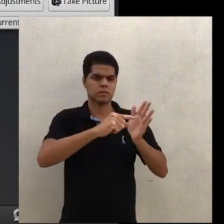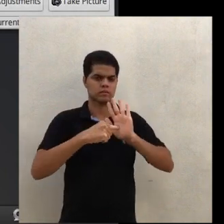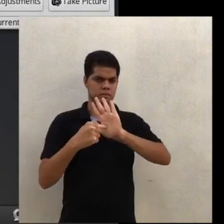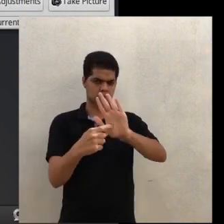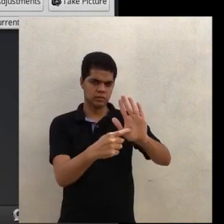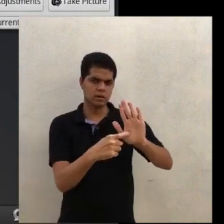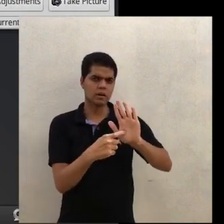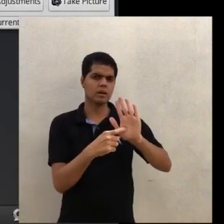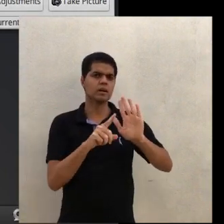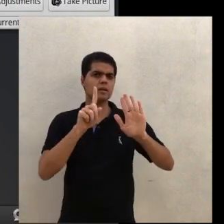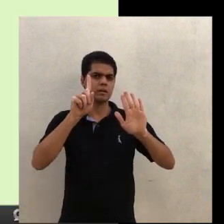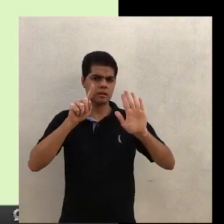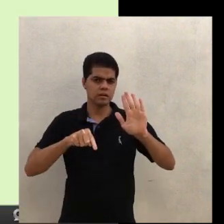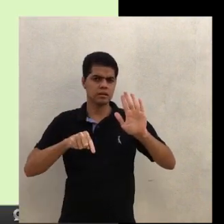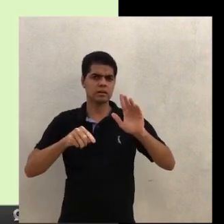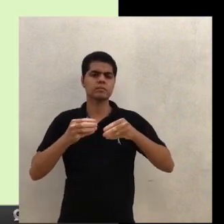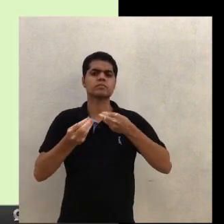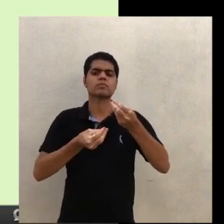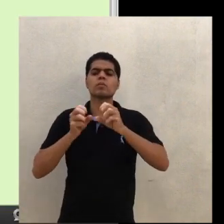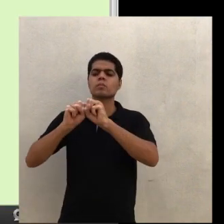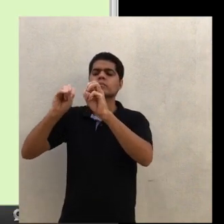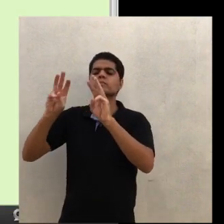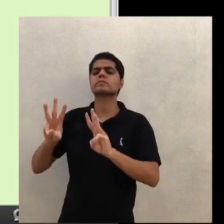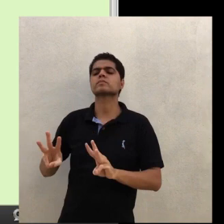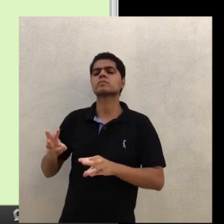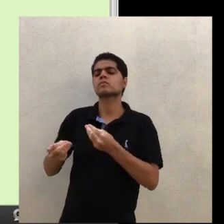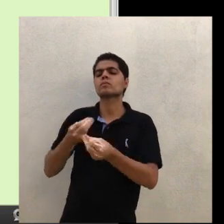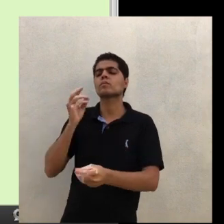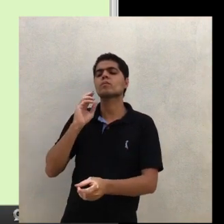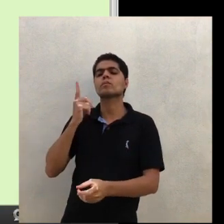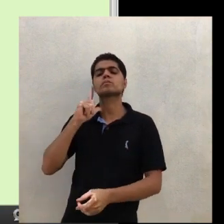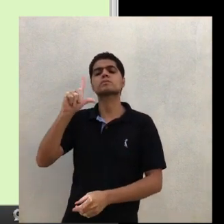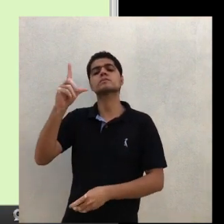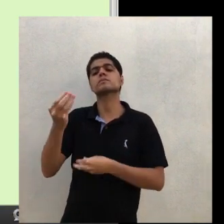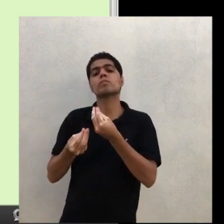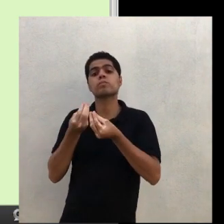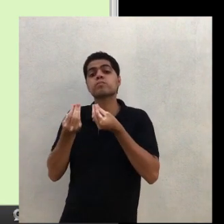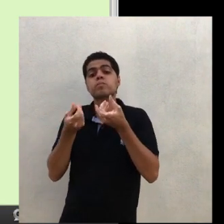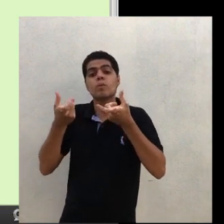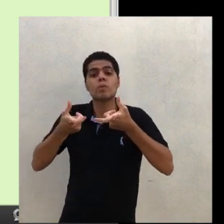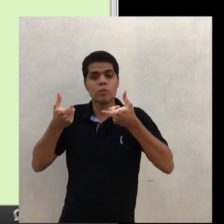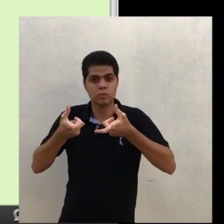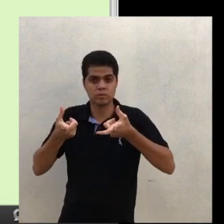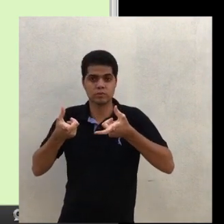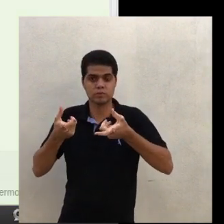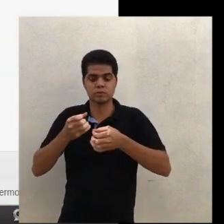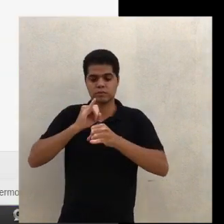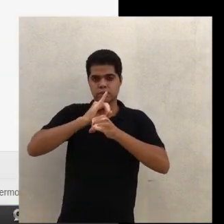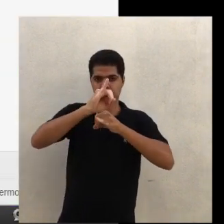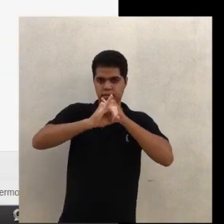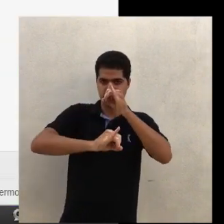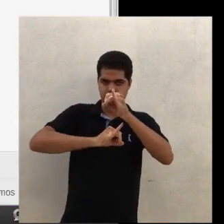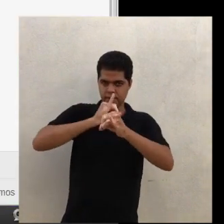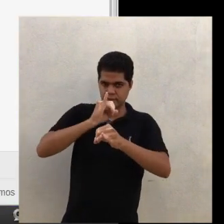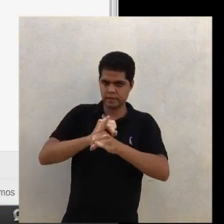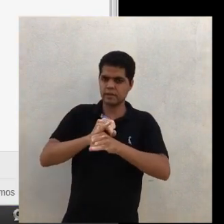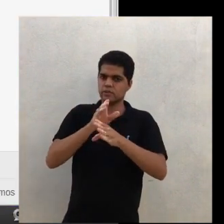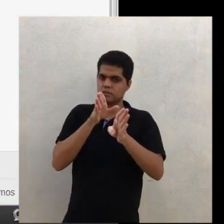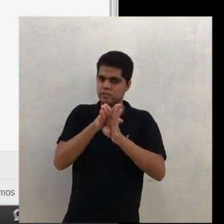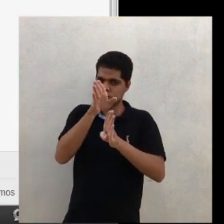internet, tá? Vou mostrar como que você consegue o software. Você vai escrever